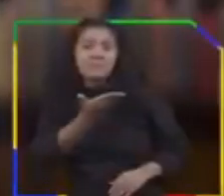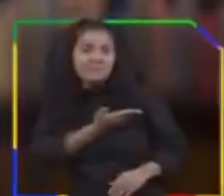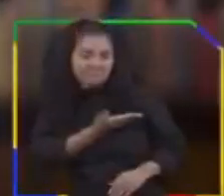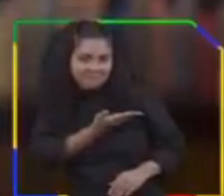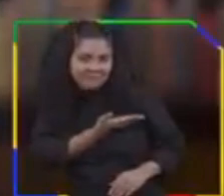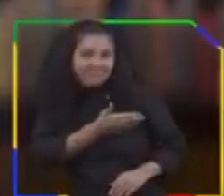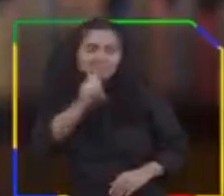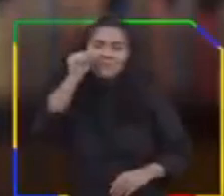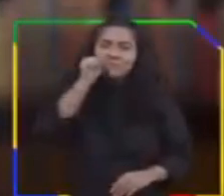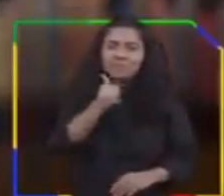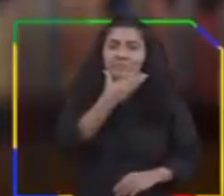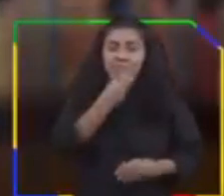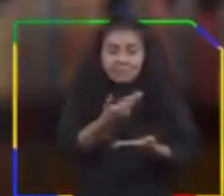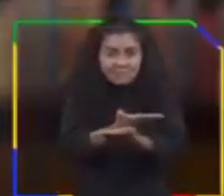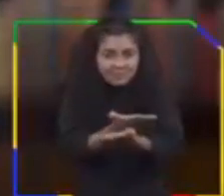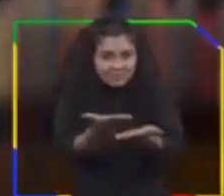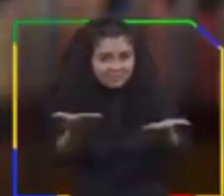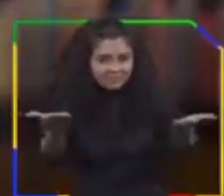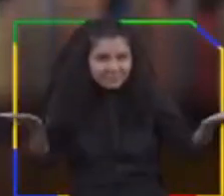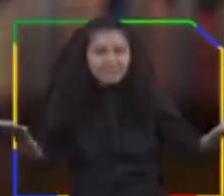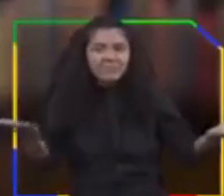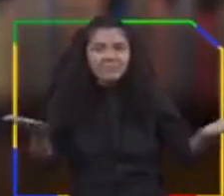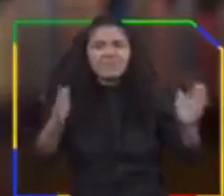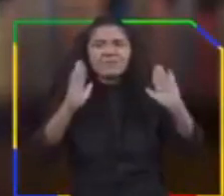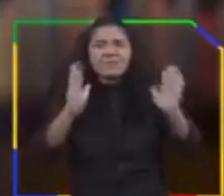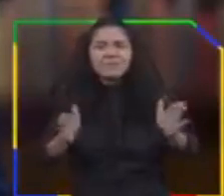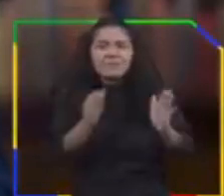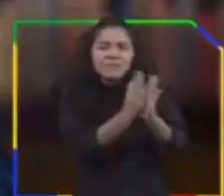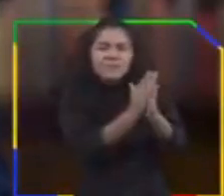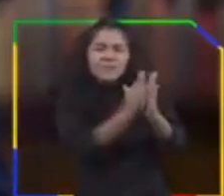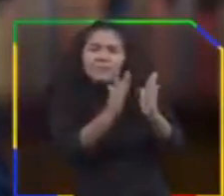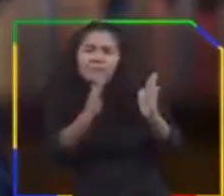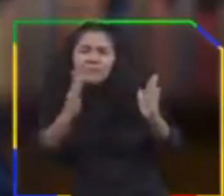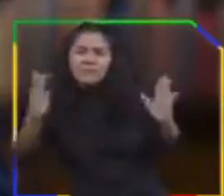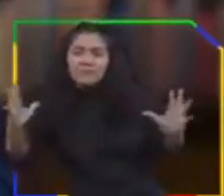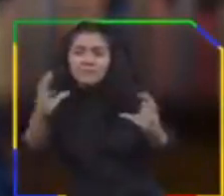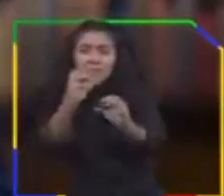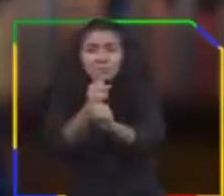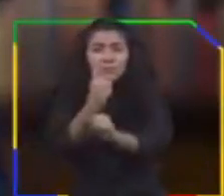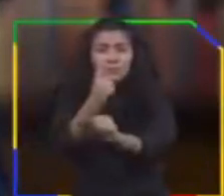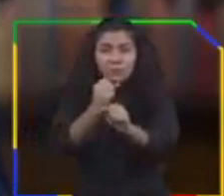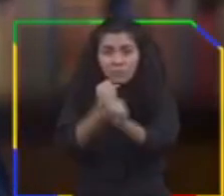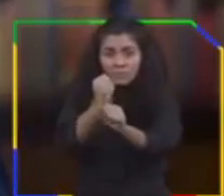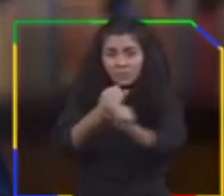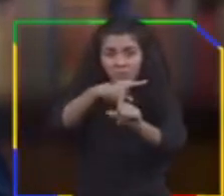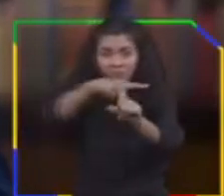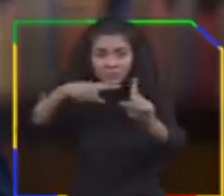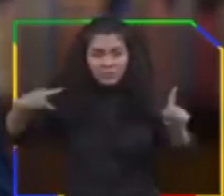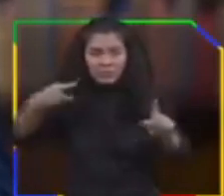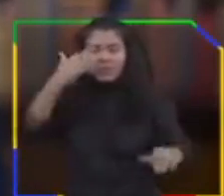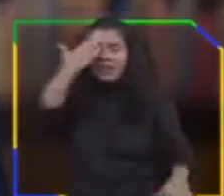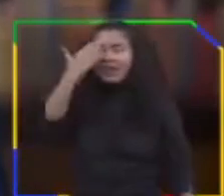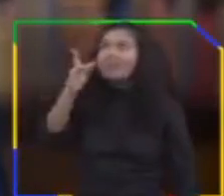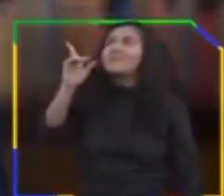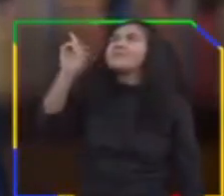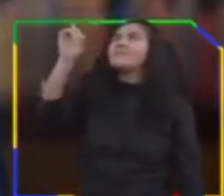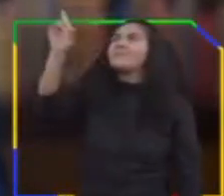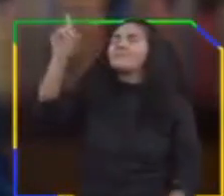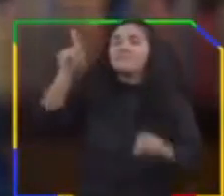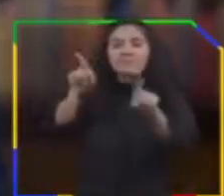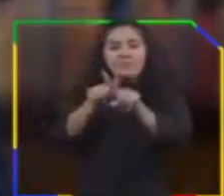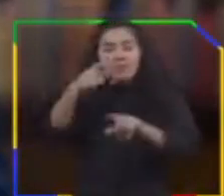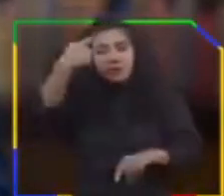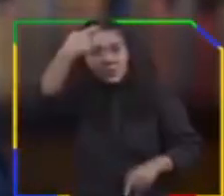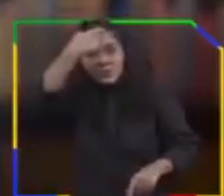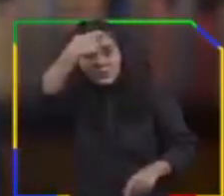Minhas amigas e meus amigos, acabamos de completar um ano e meio de governo, graças a Deus e